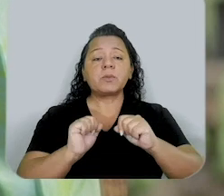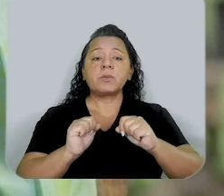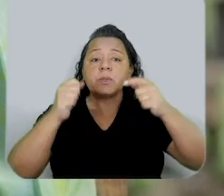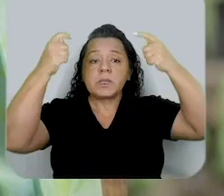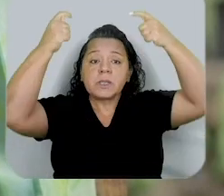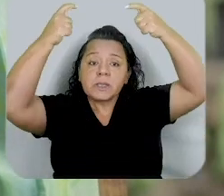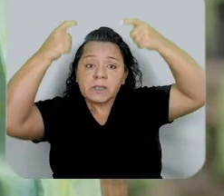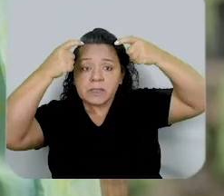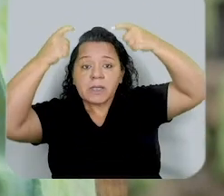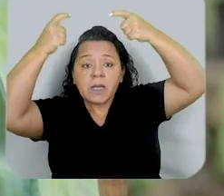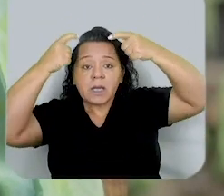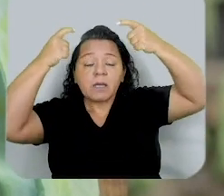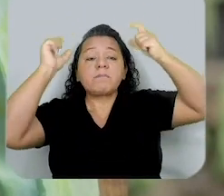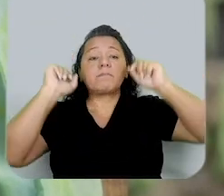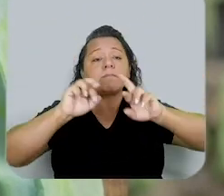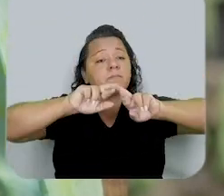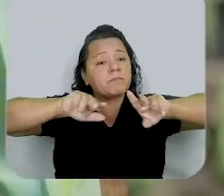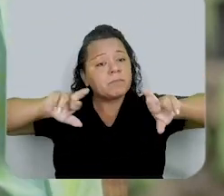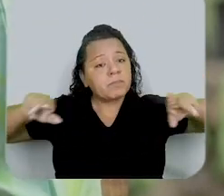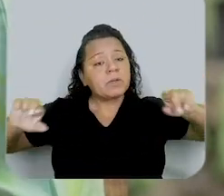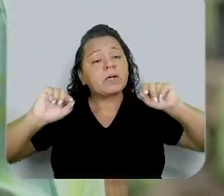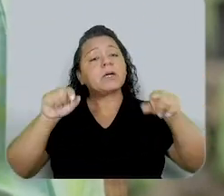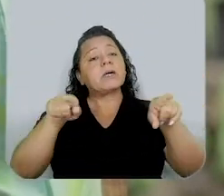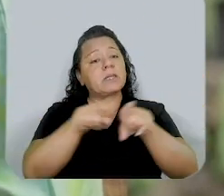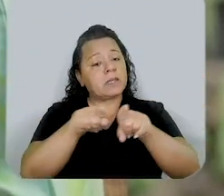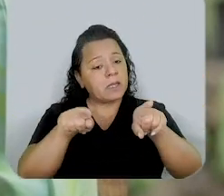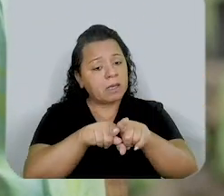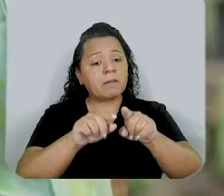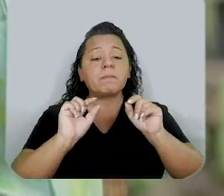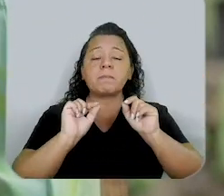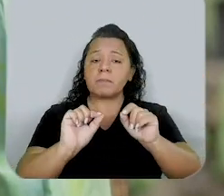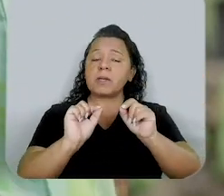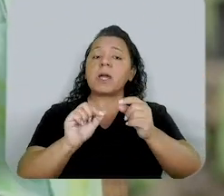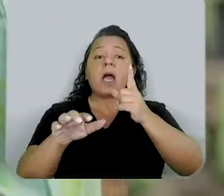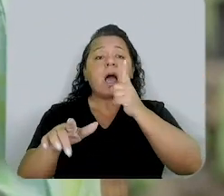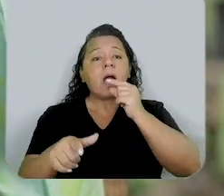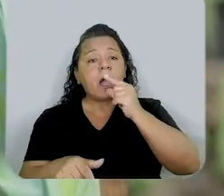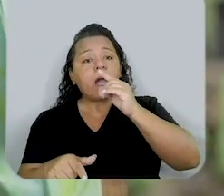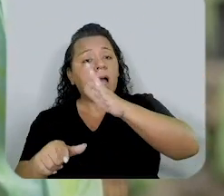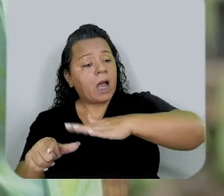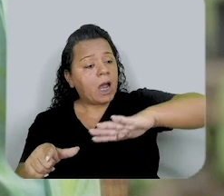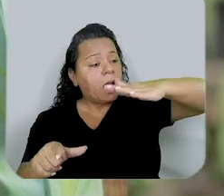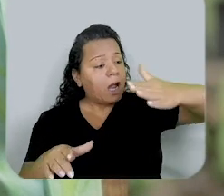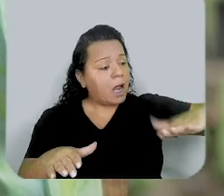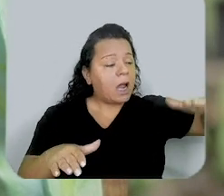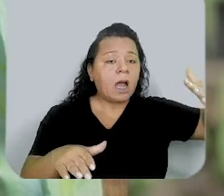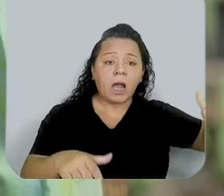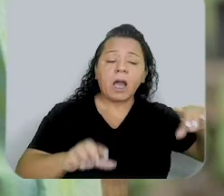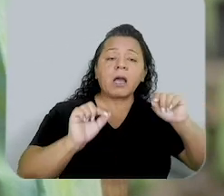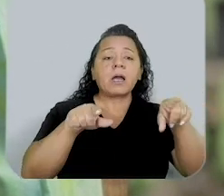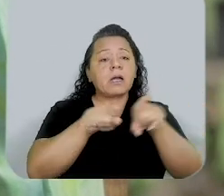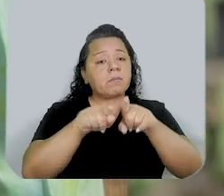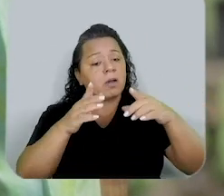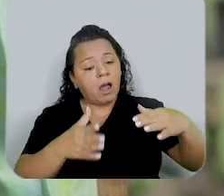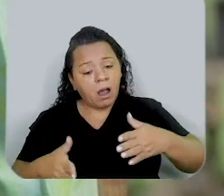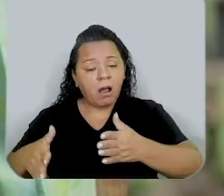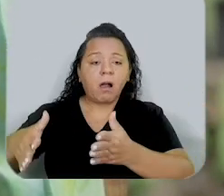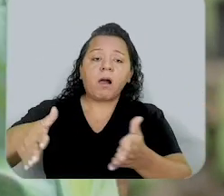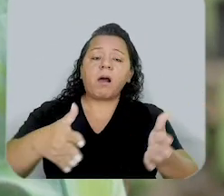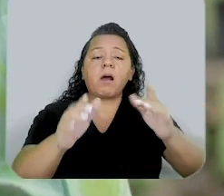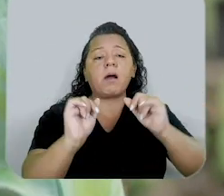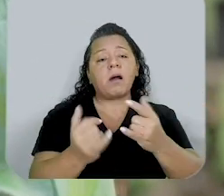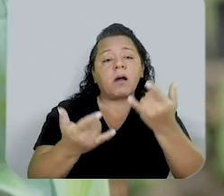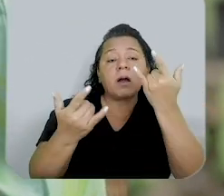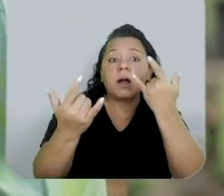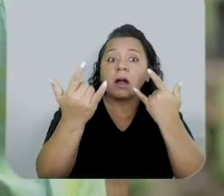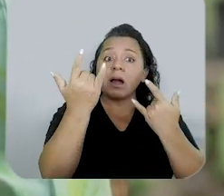às águas. Como no mar existe, né, várias entidades que pertencem à linha de mar, né? Como nas águas do rio também